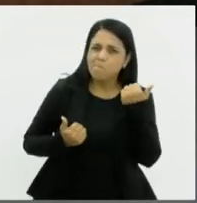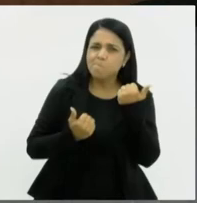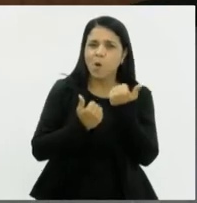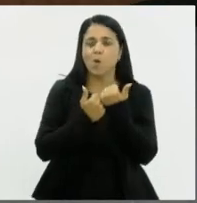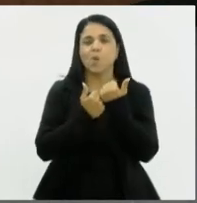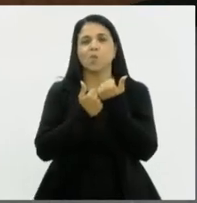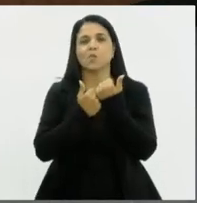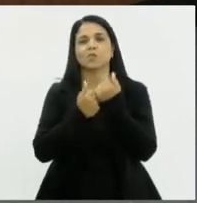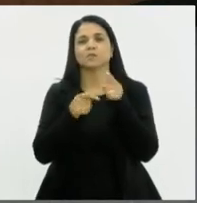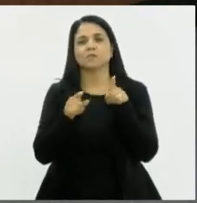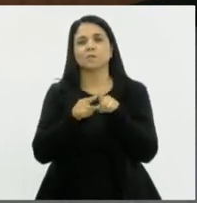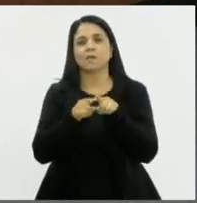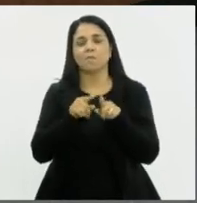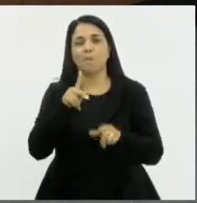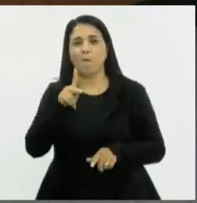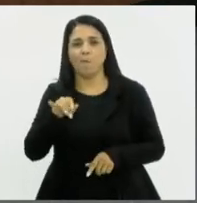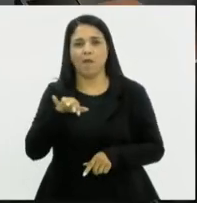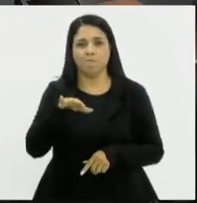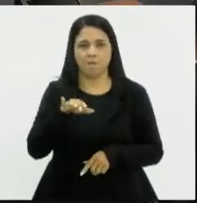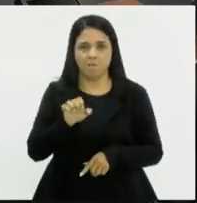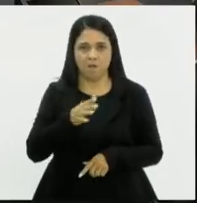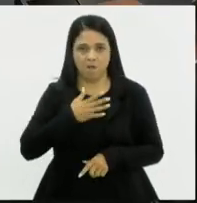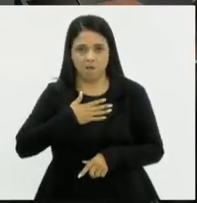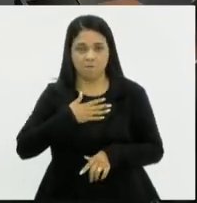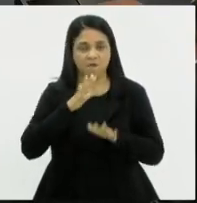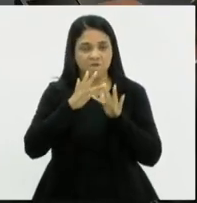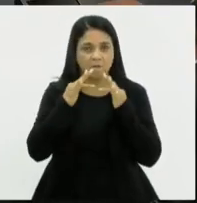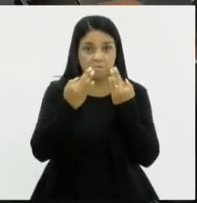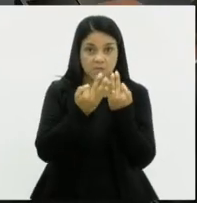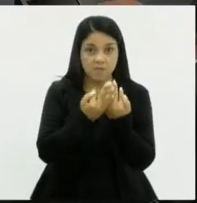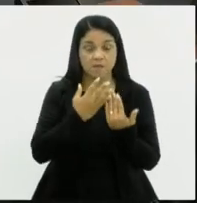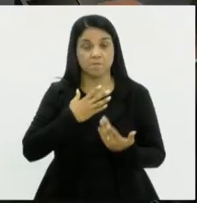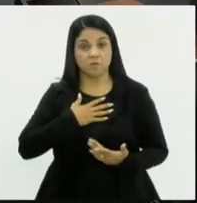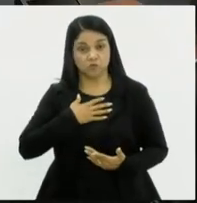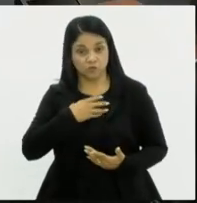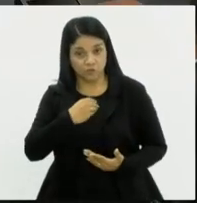Agradecer também o suporte dos meus pais, de toda a nossa família, dos meus filhos.